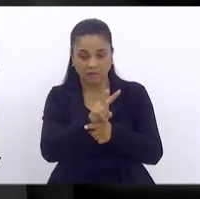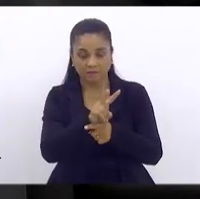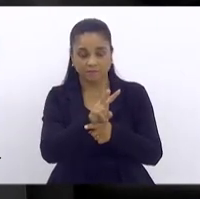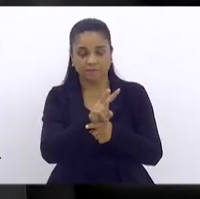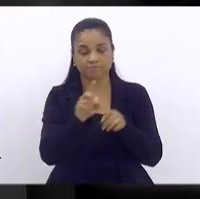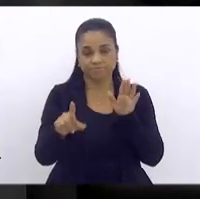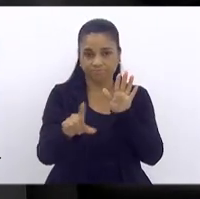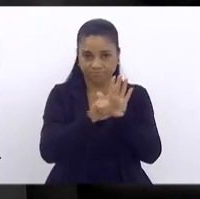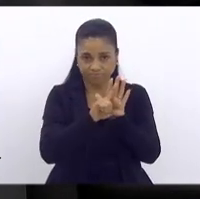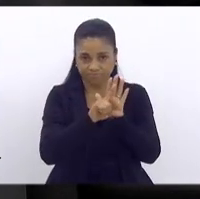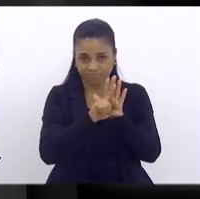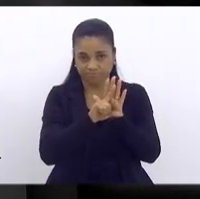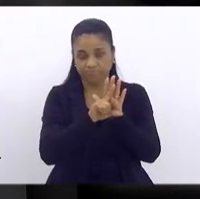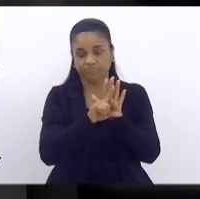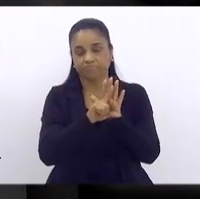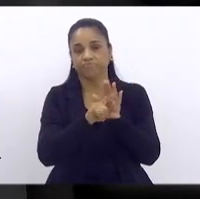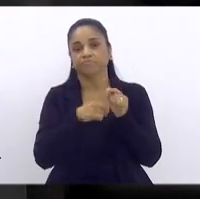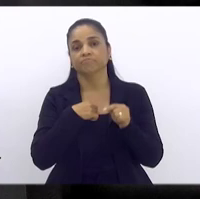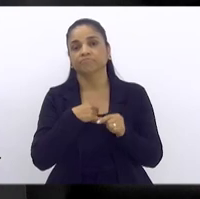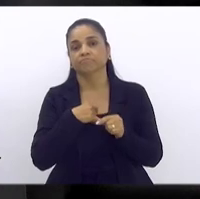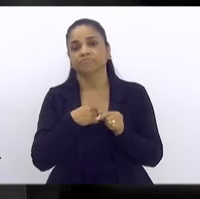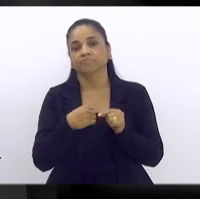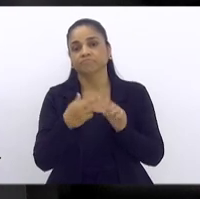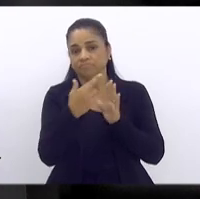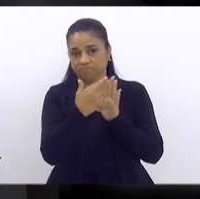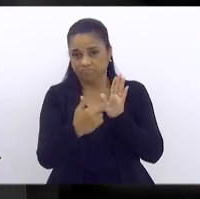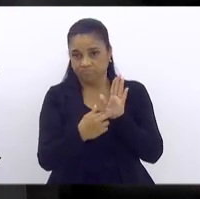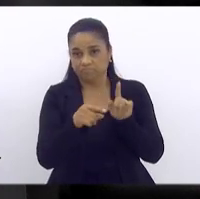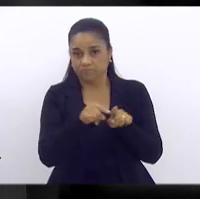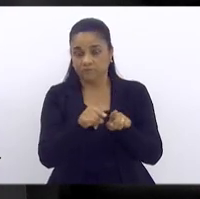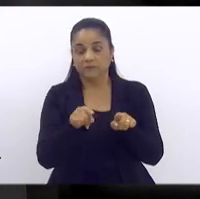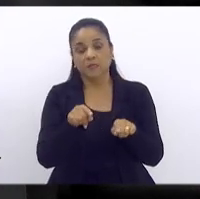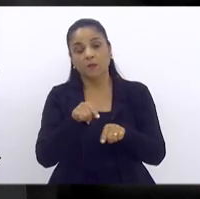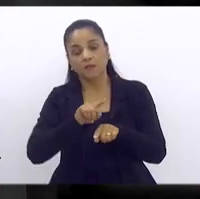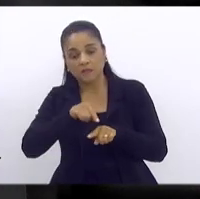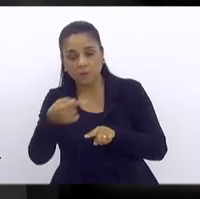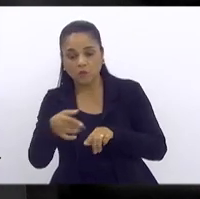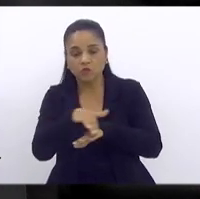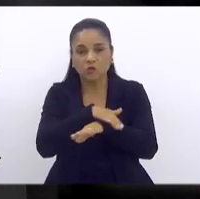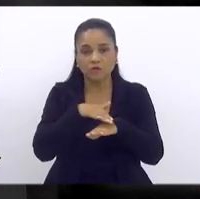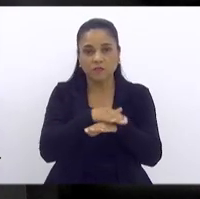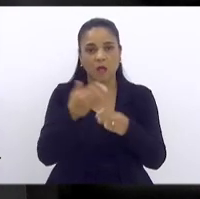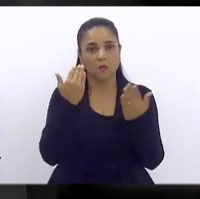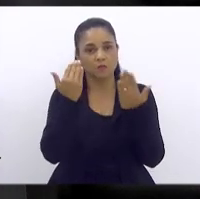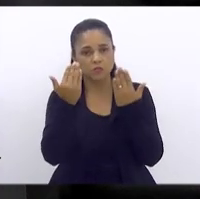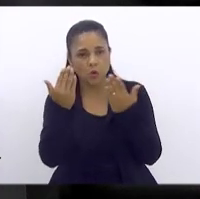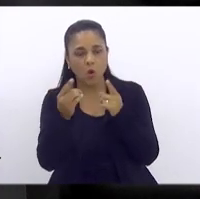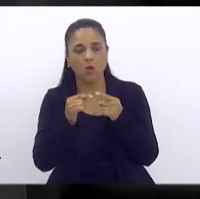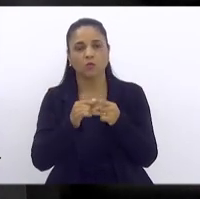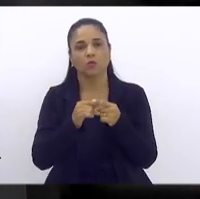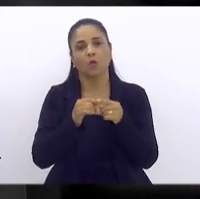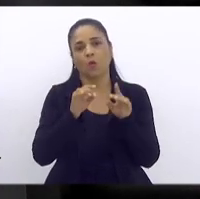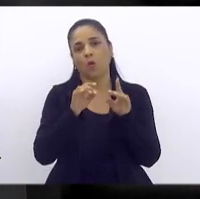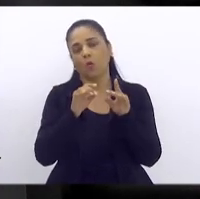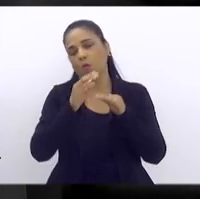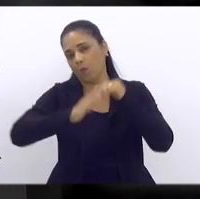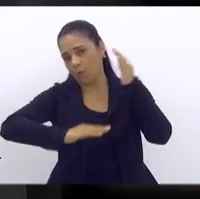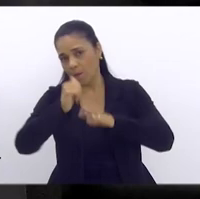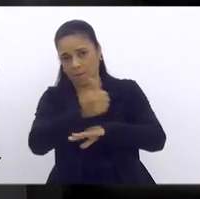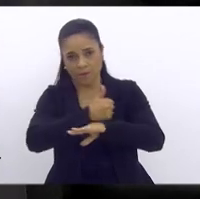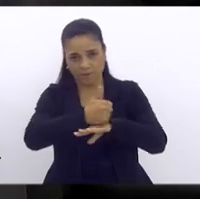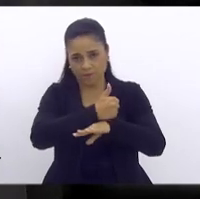previsto na Lei Maria da Penha. E depois, logo em seguida, vem conversar com alguém, com um psicólogo, outro especialista, né, em saúde